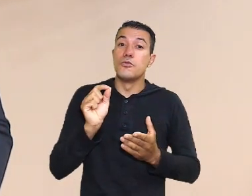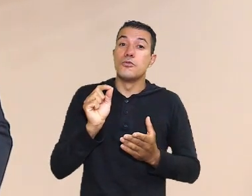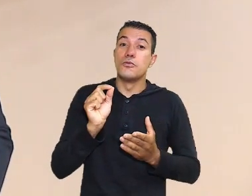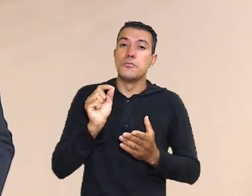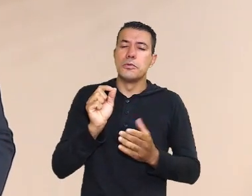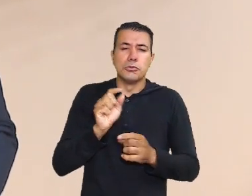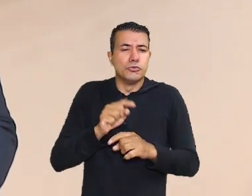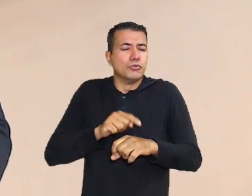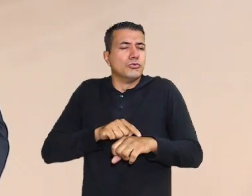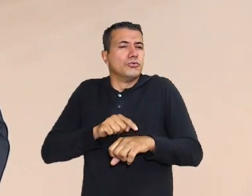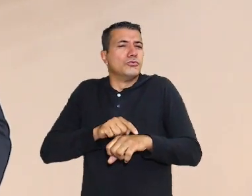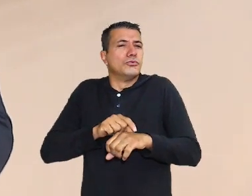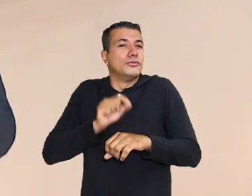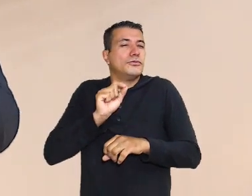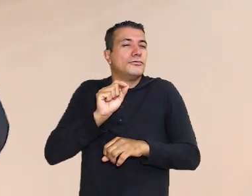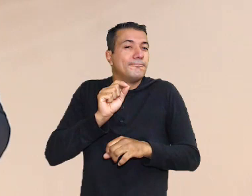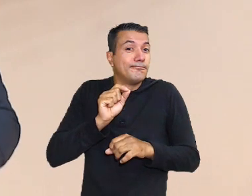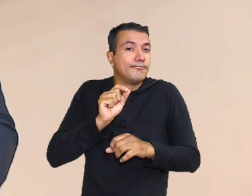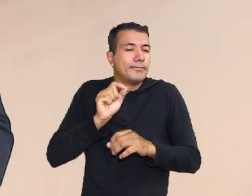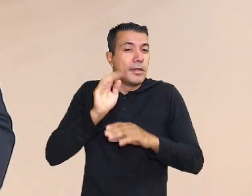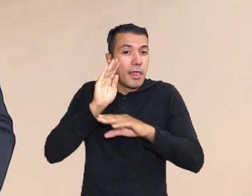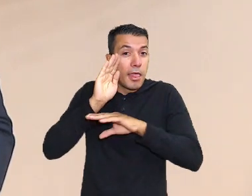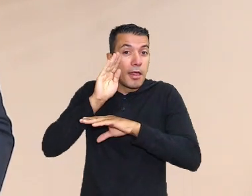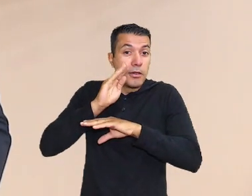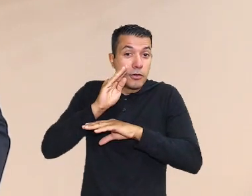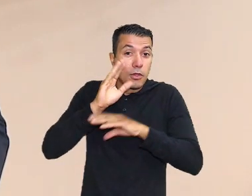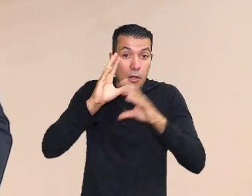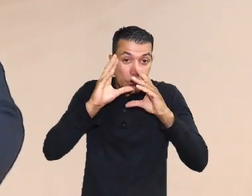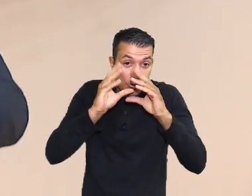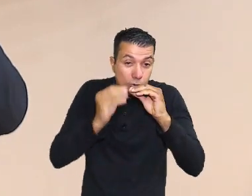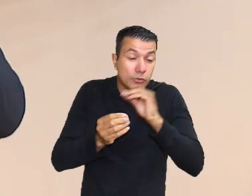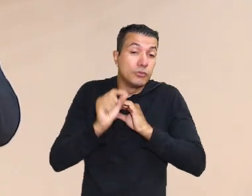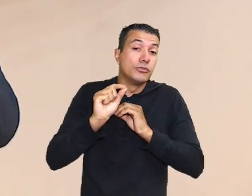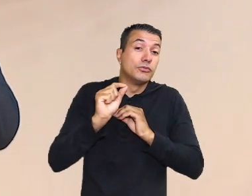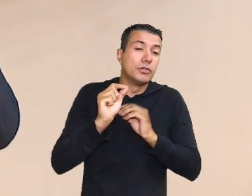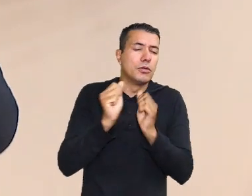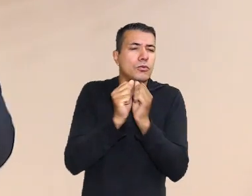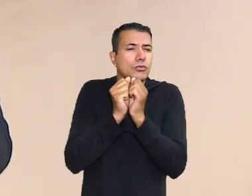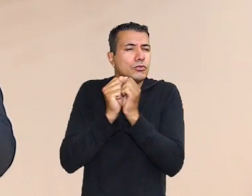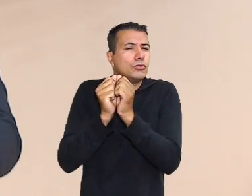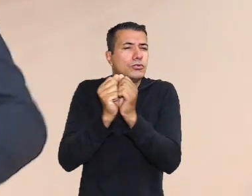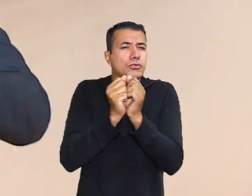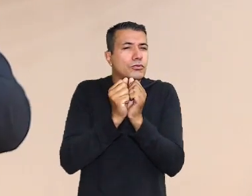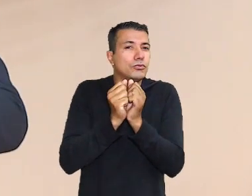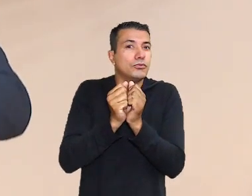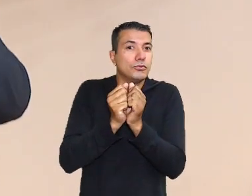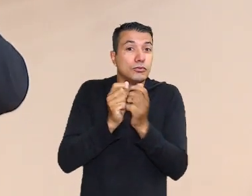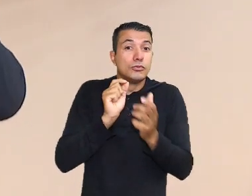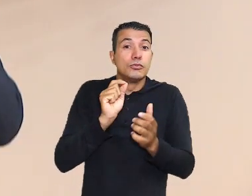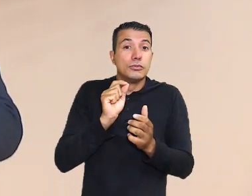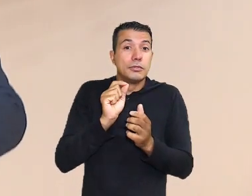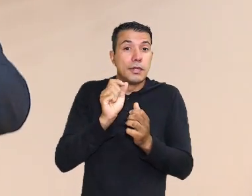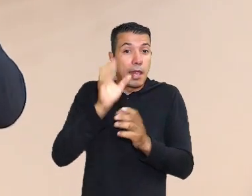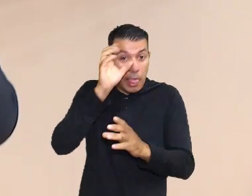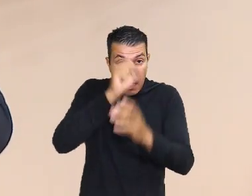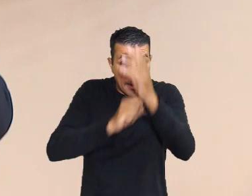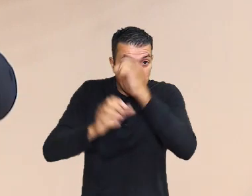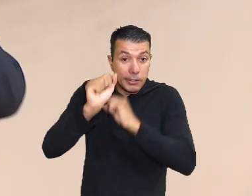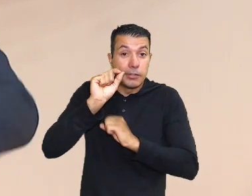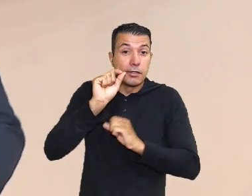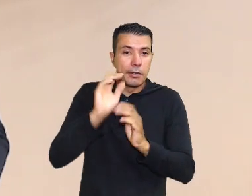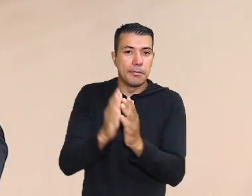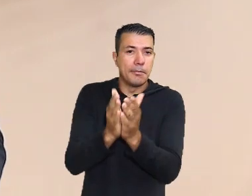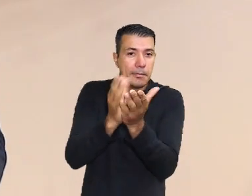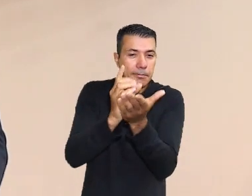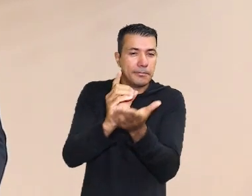este tempinho desta noite para que nós possamos estar juntos e, é claro, vamos aprender da palavra